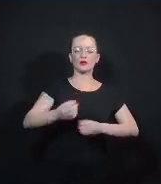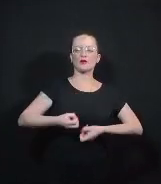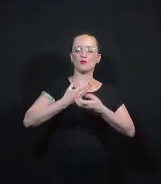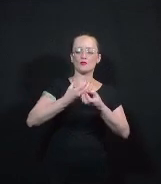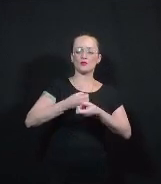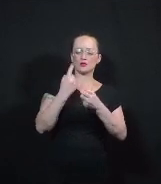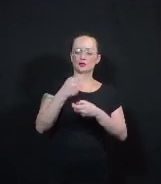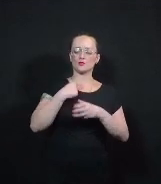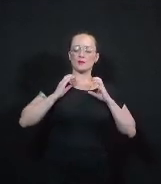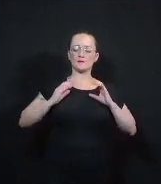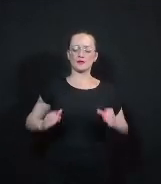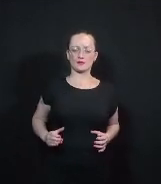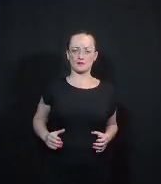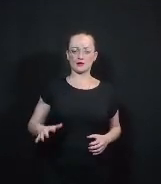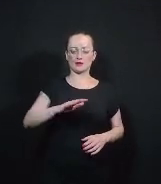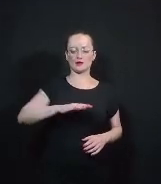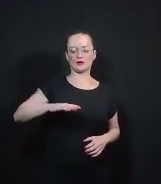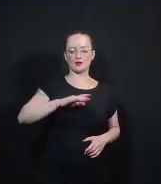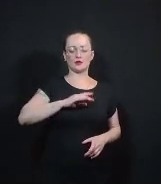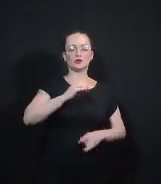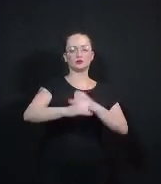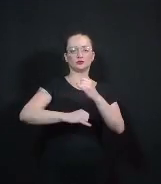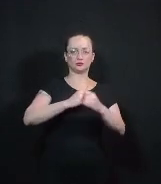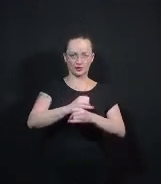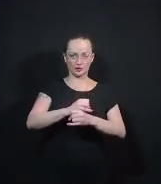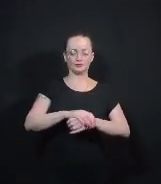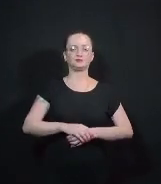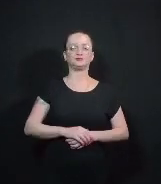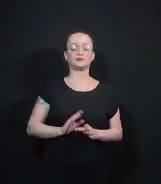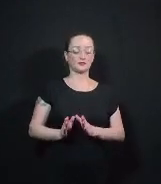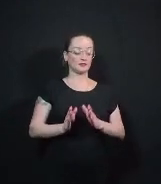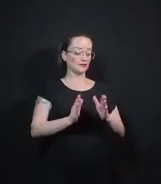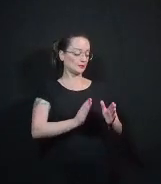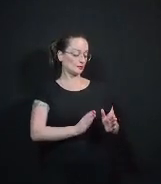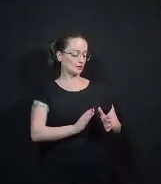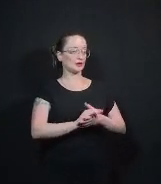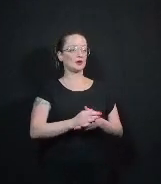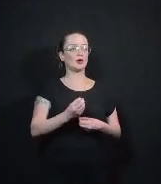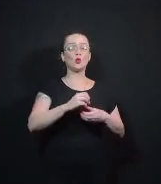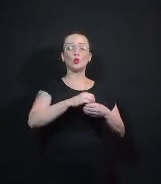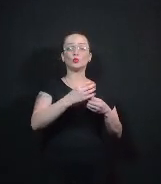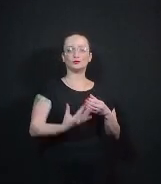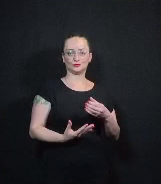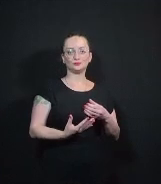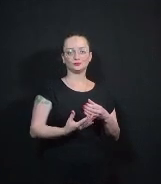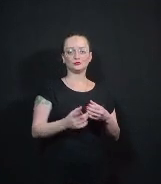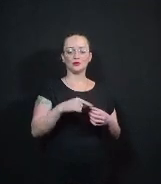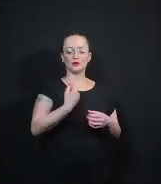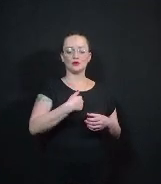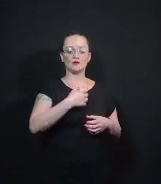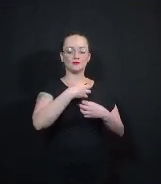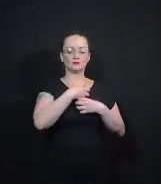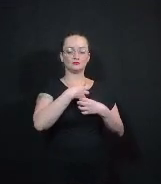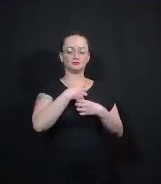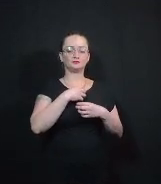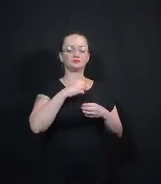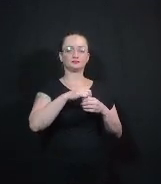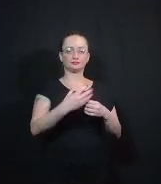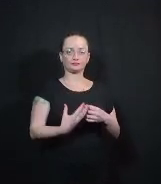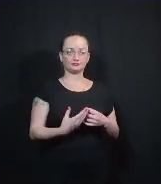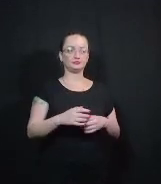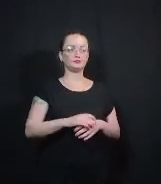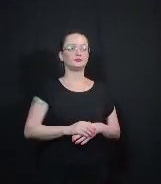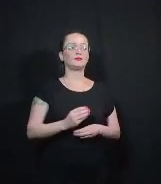nossos comportamentos no ambiente digital, e, por outro lado, para o conteúdo, né? Então, a gente está falando de forma e de conteúdo. Como